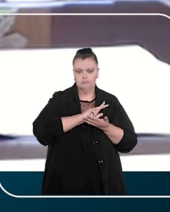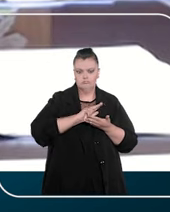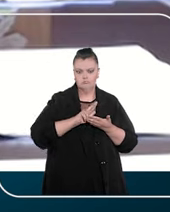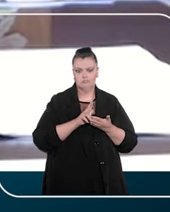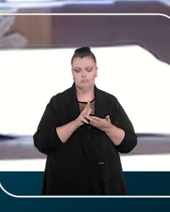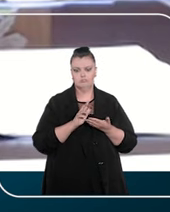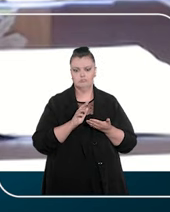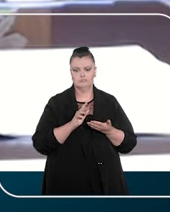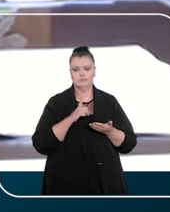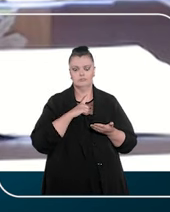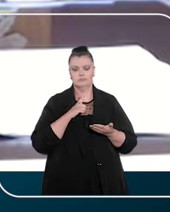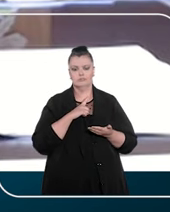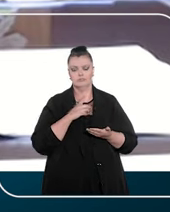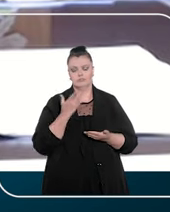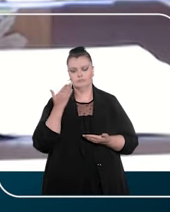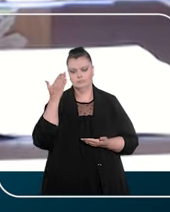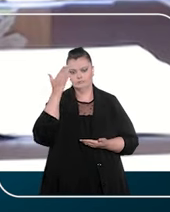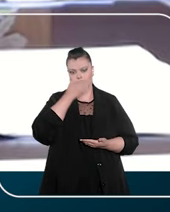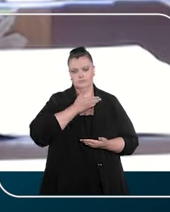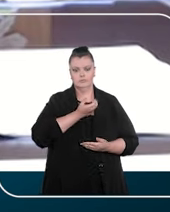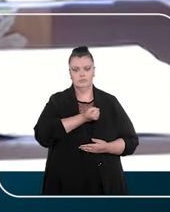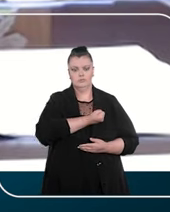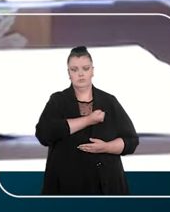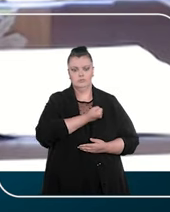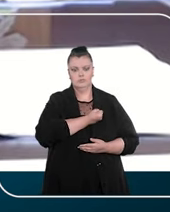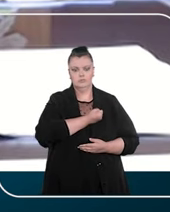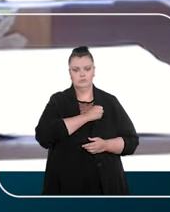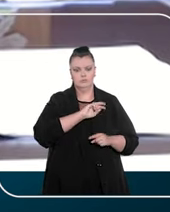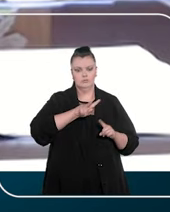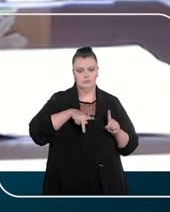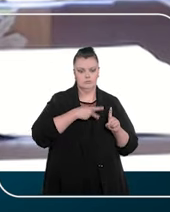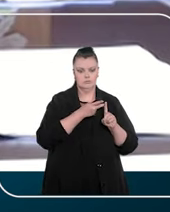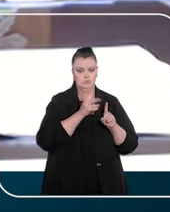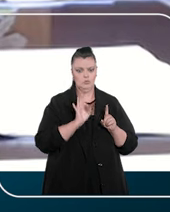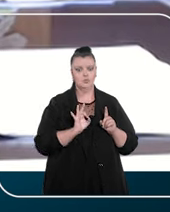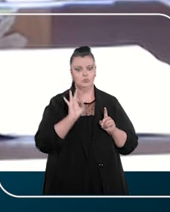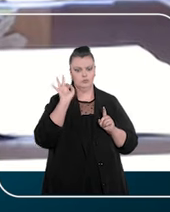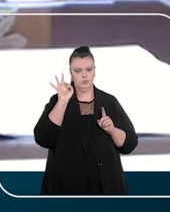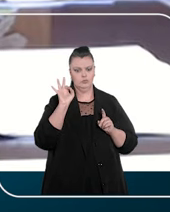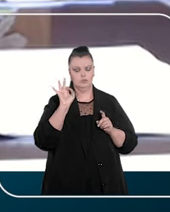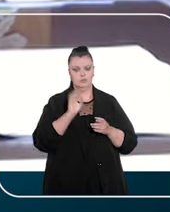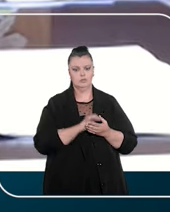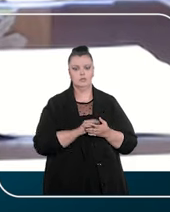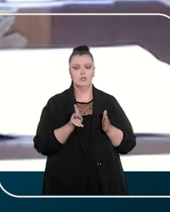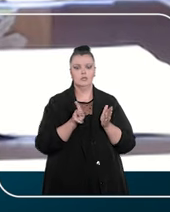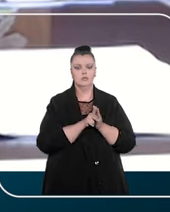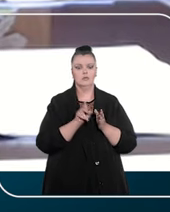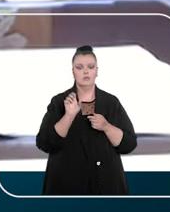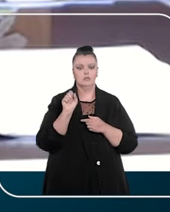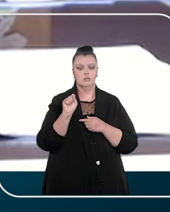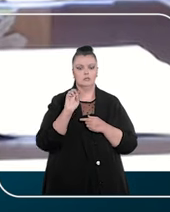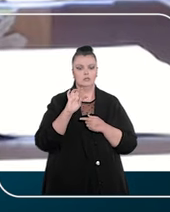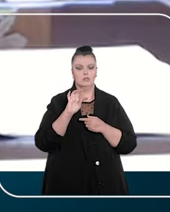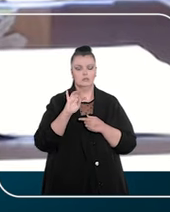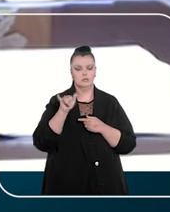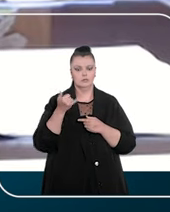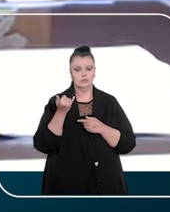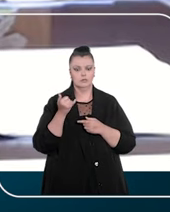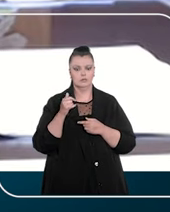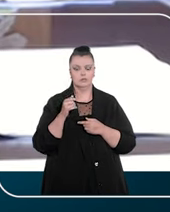demonstrado com números, com estatísticas, e cabe ao Superior Tribunal de Justiça dar uma resposta à